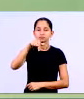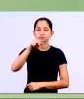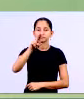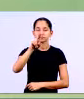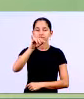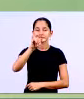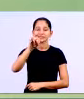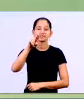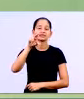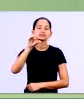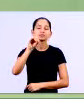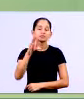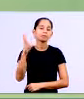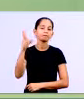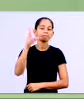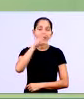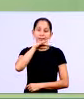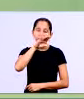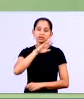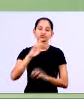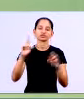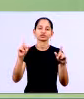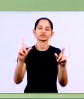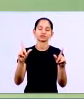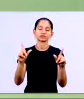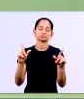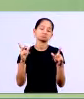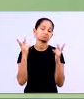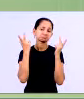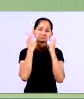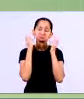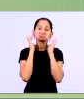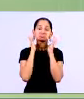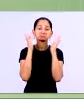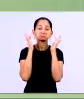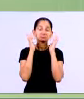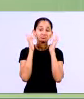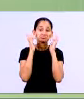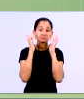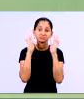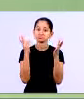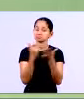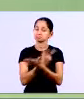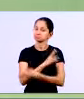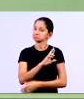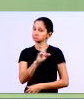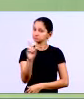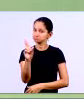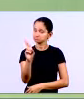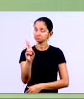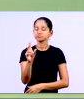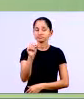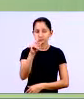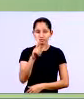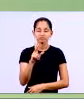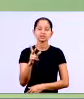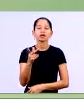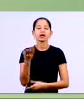disso. Mas não sabemos. Nós não vamos falar linguiça porque não tem trema.